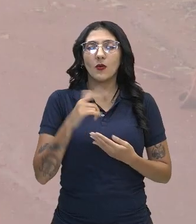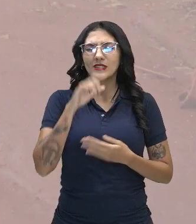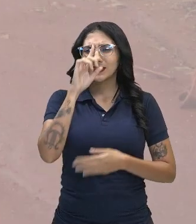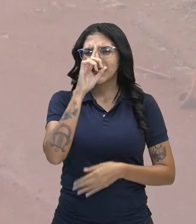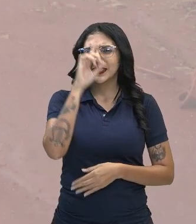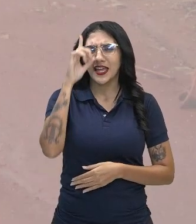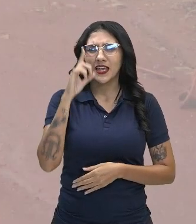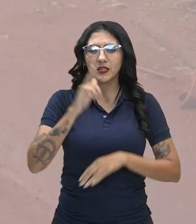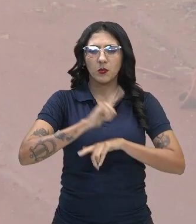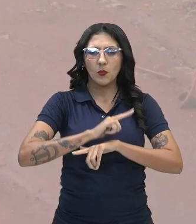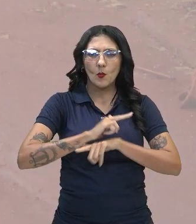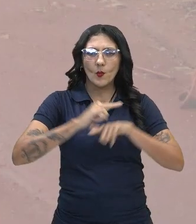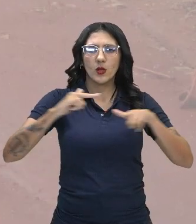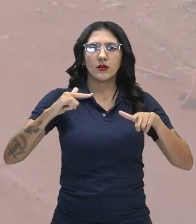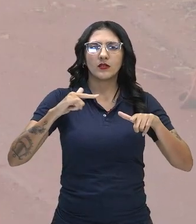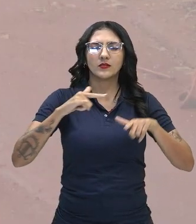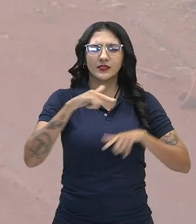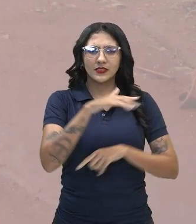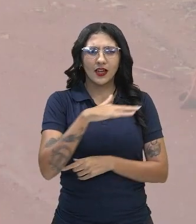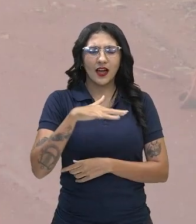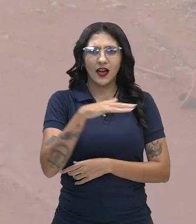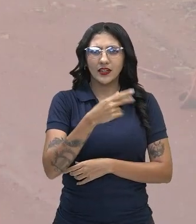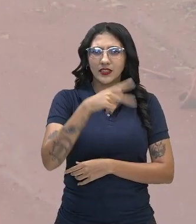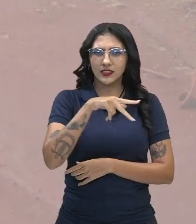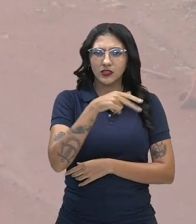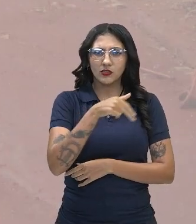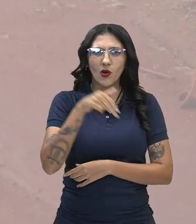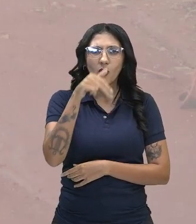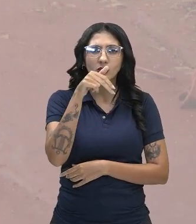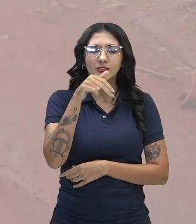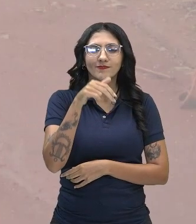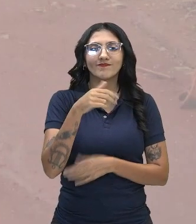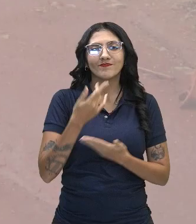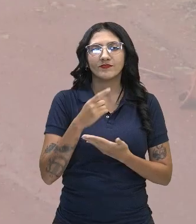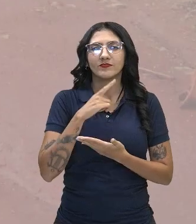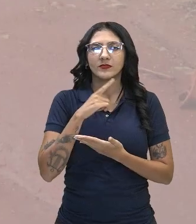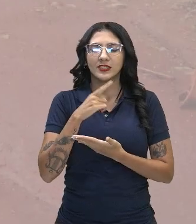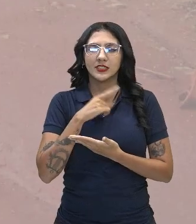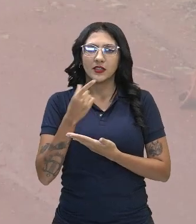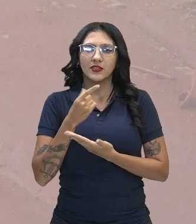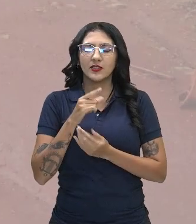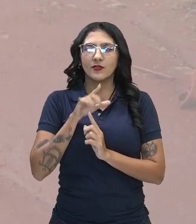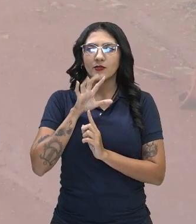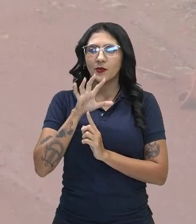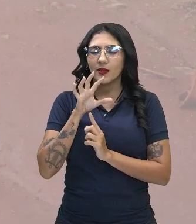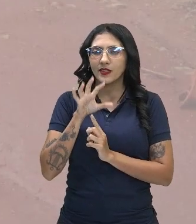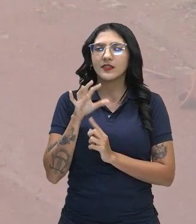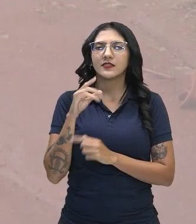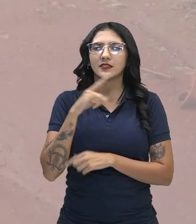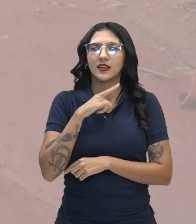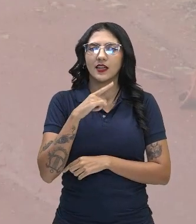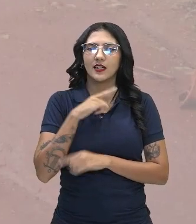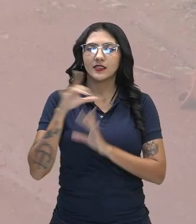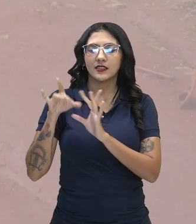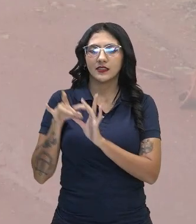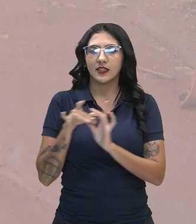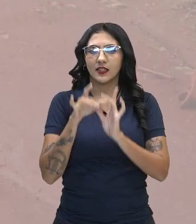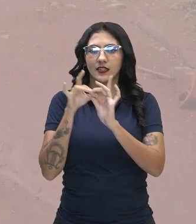vazio demográfico, que é o que vai fazer com que ocorra de fato, né, essa integração, ela